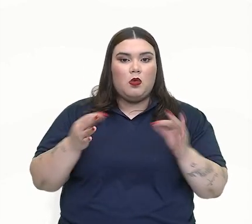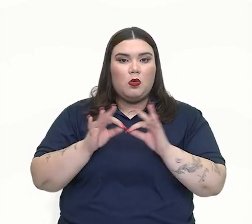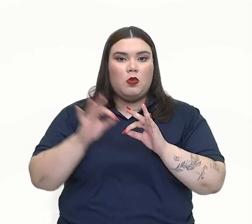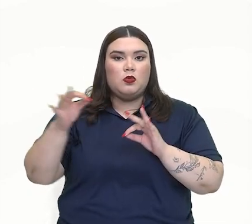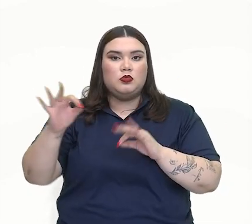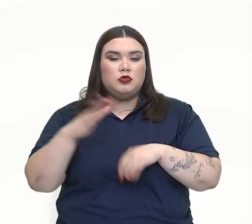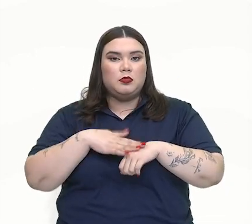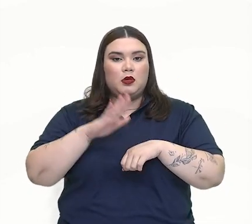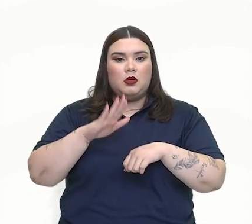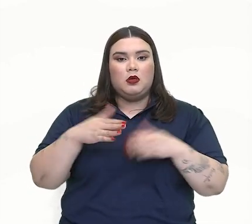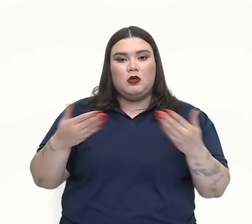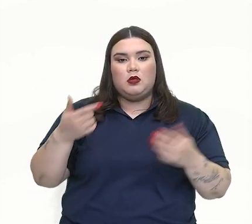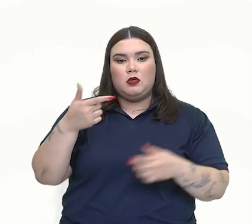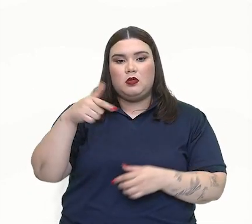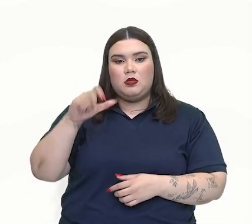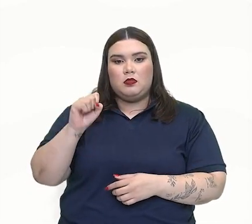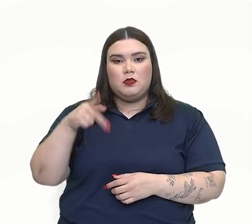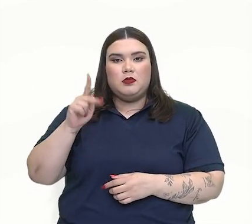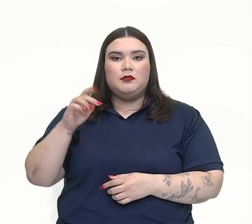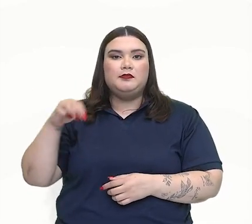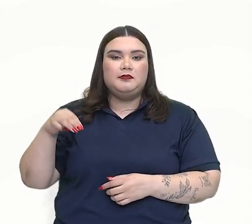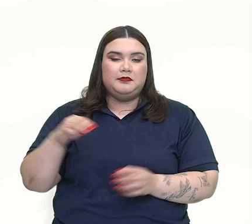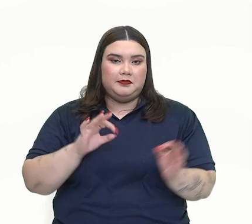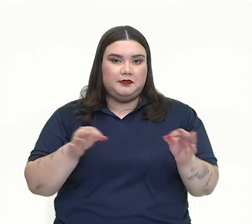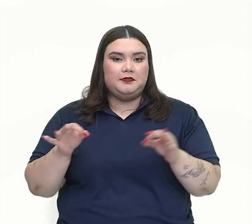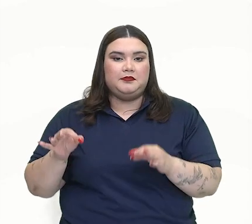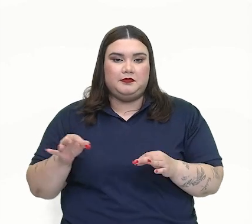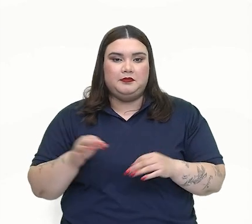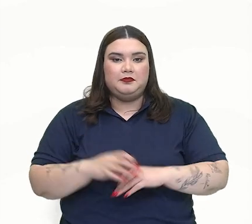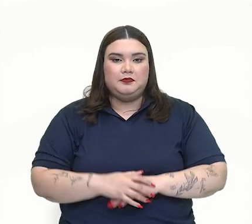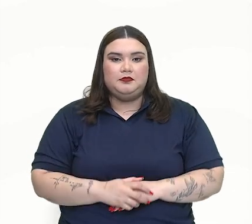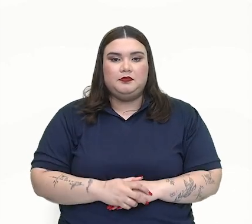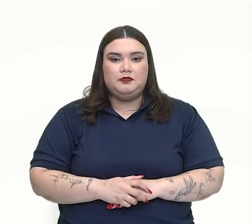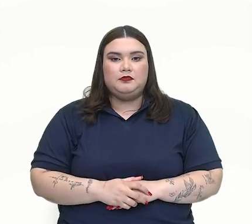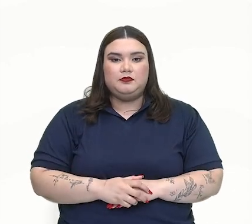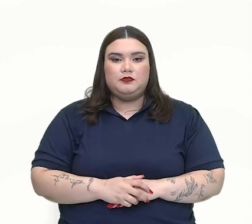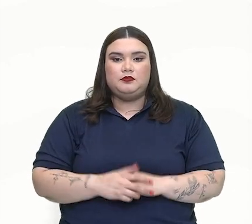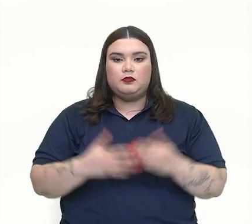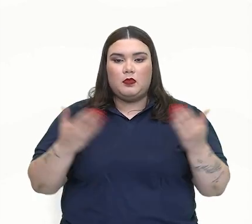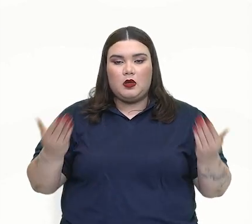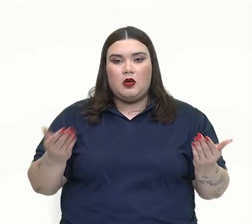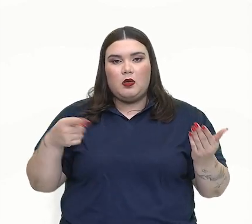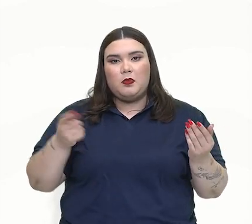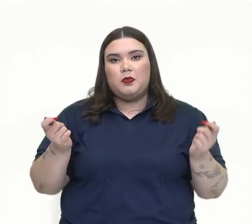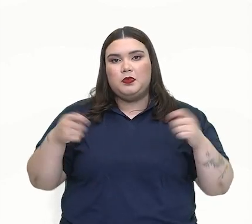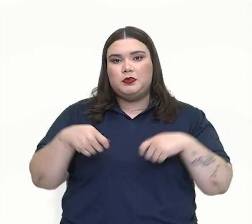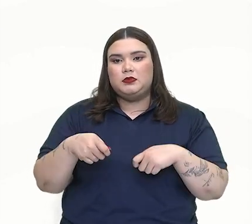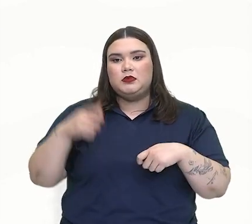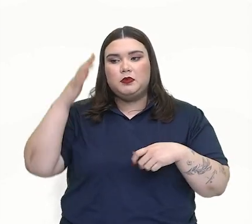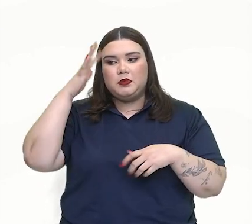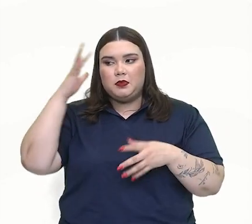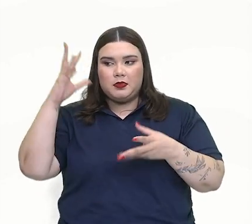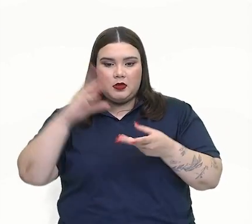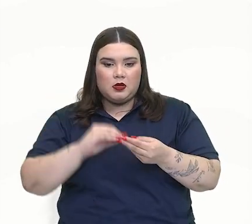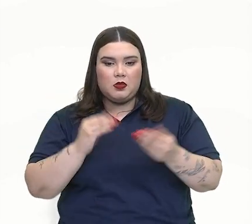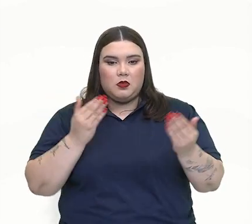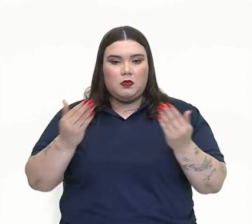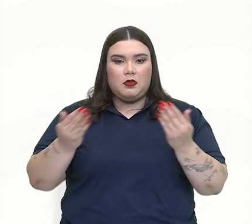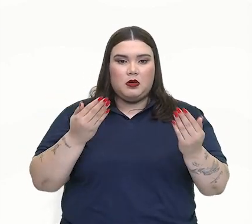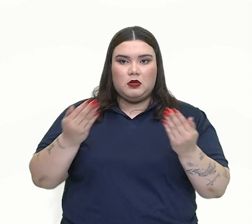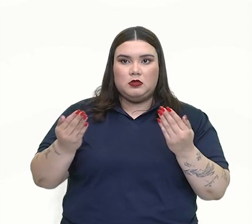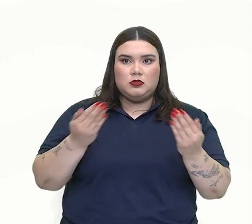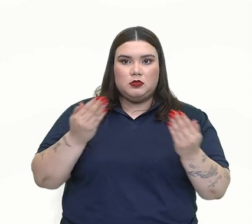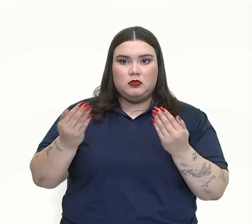a comparação das duas distâncias apresentadas aqui no problema. Ou seja, voltando aqui só